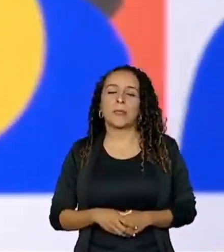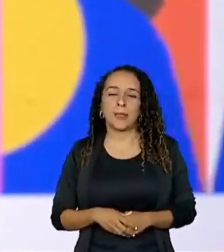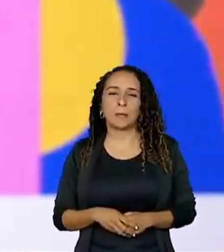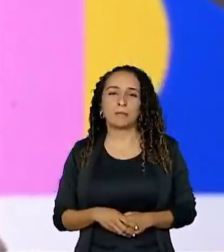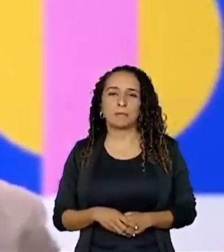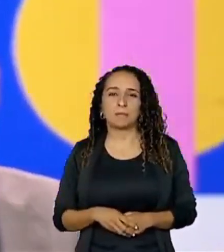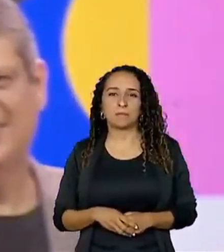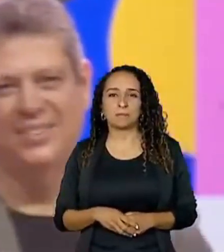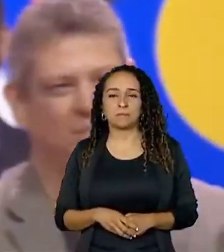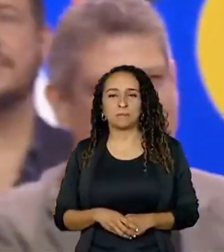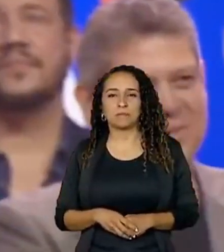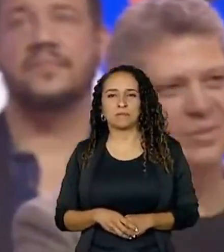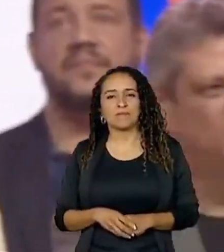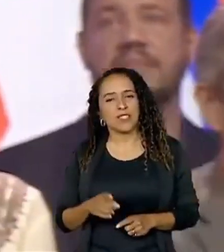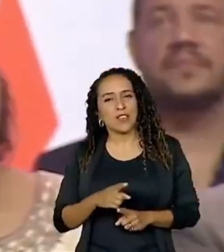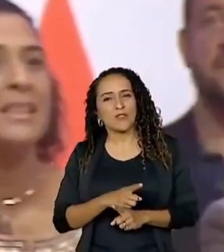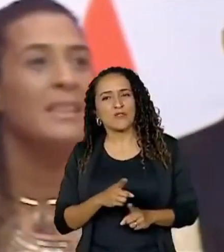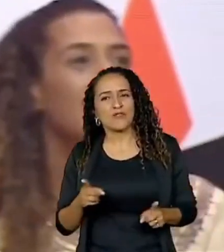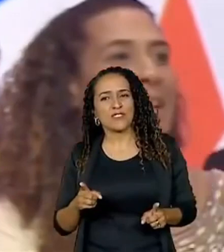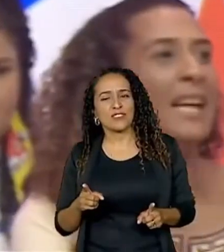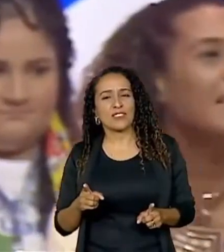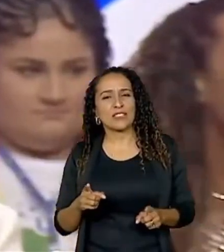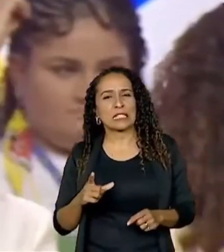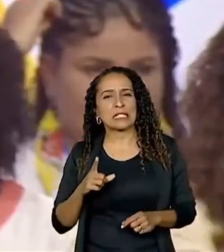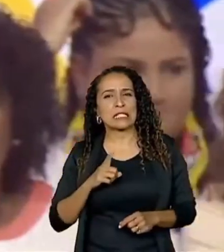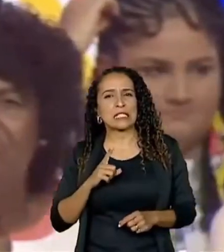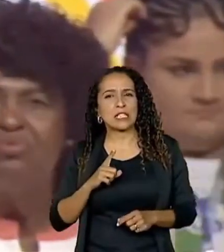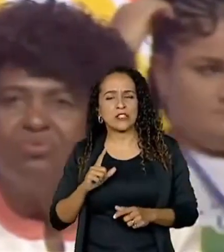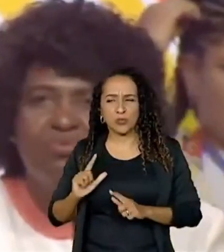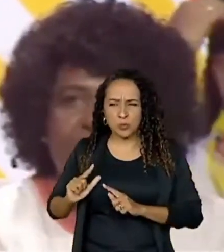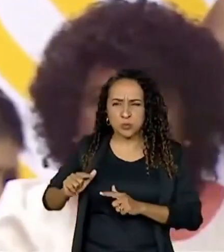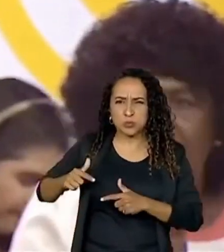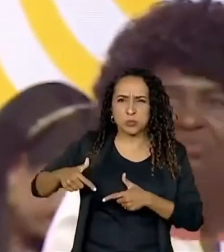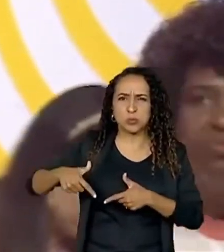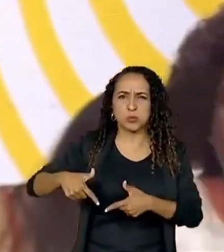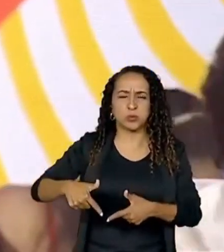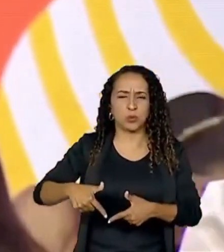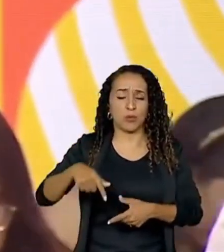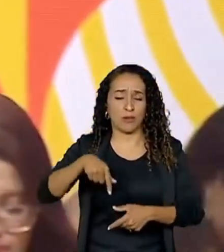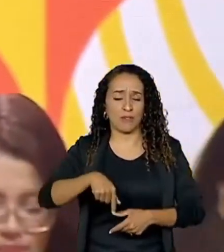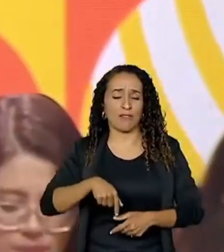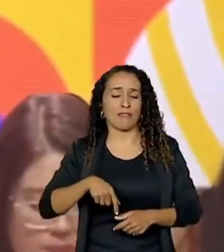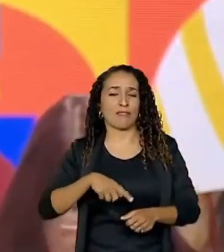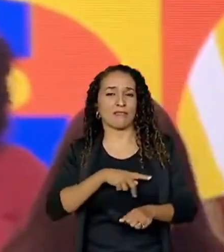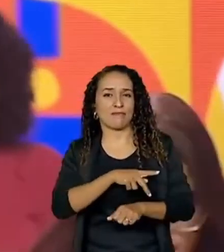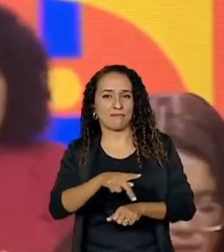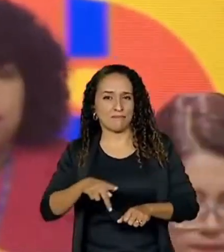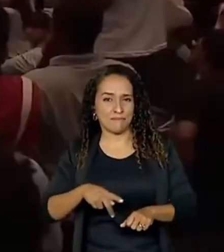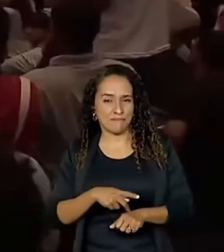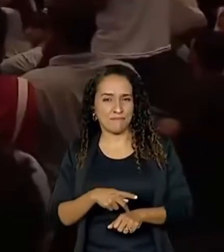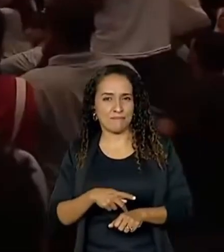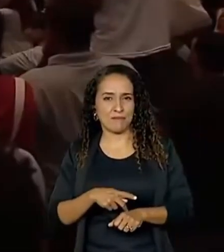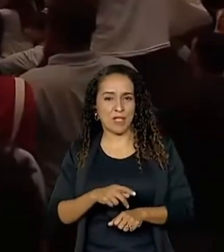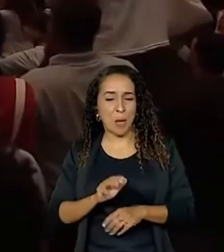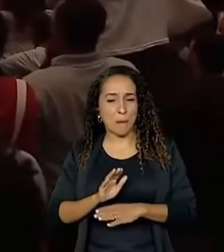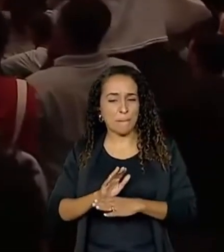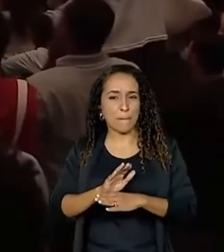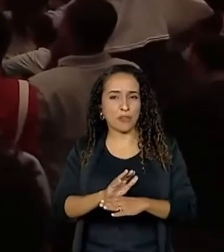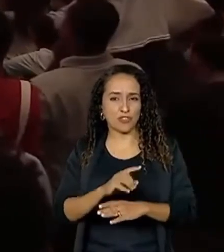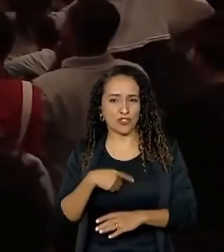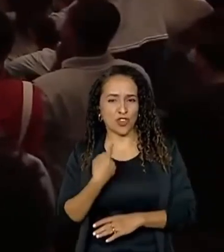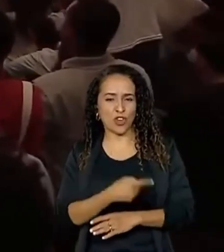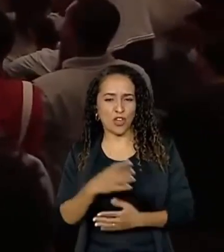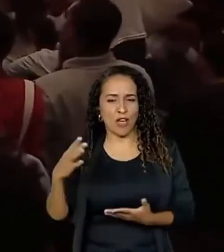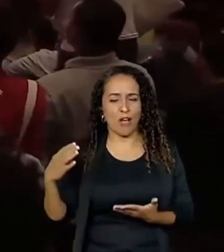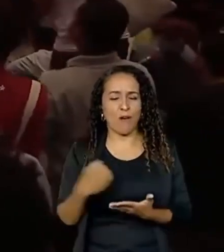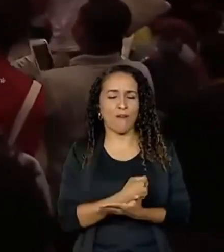Vocês tiveram uma batalha muito grande nesse país para ajudar a gente a conquistar